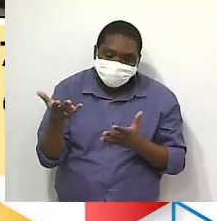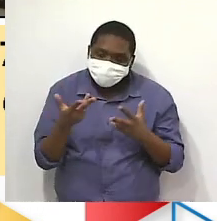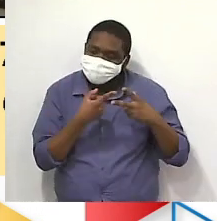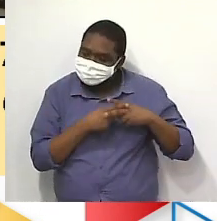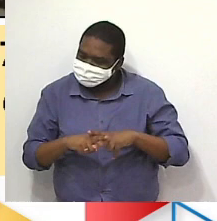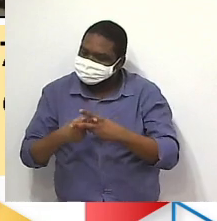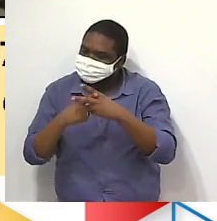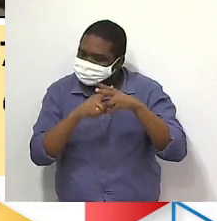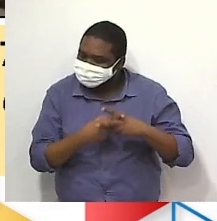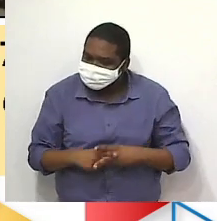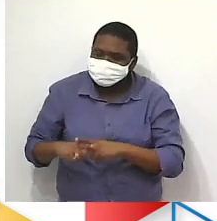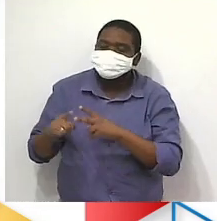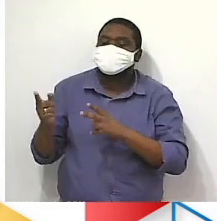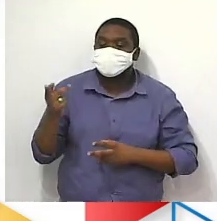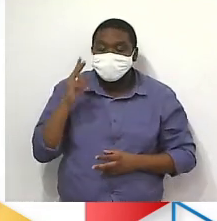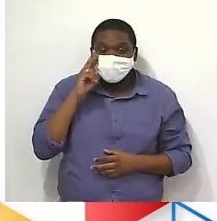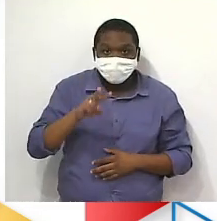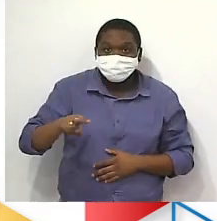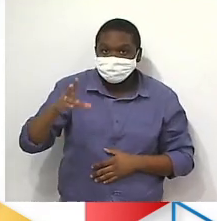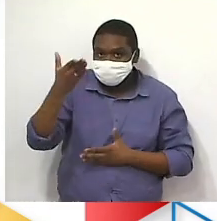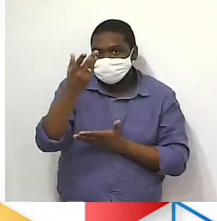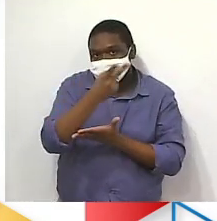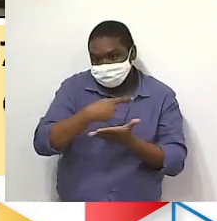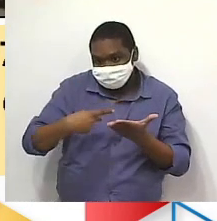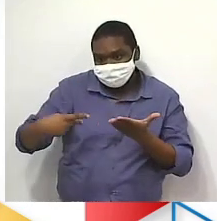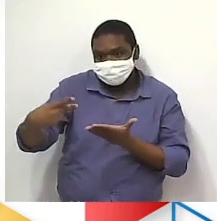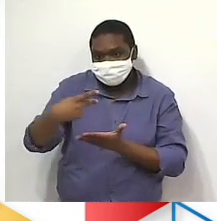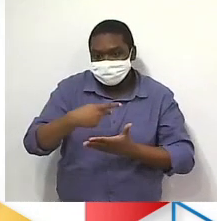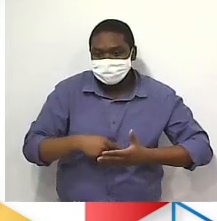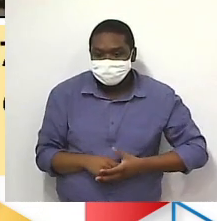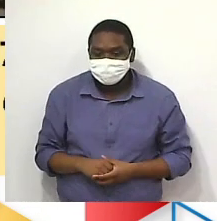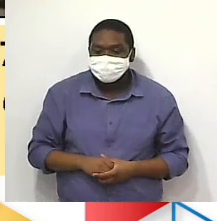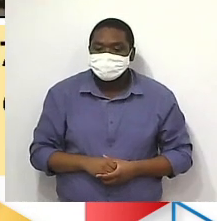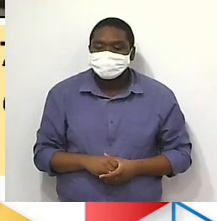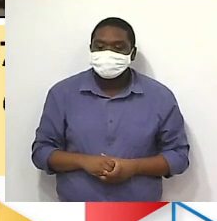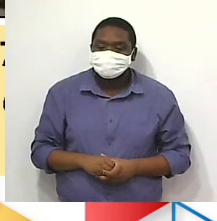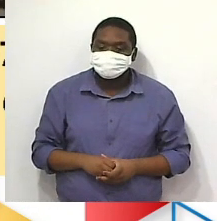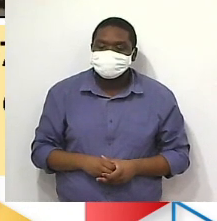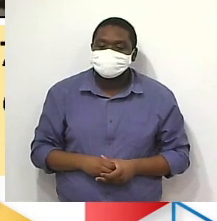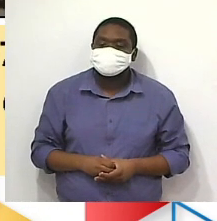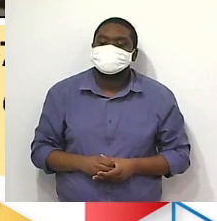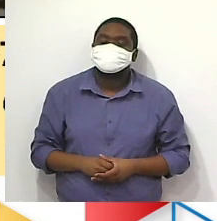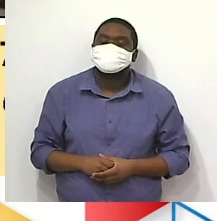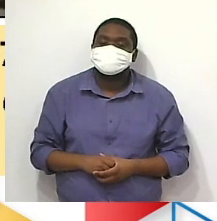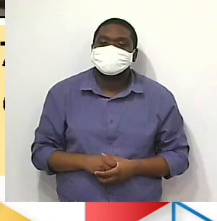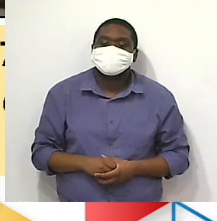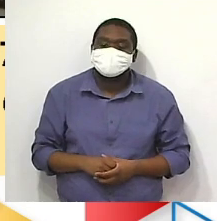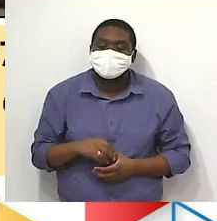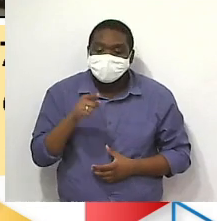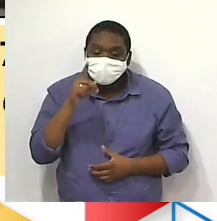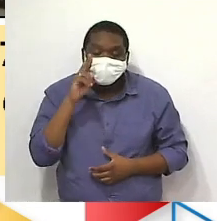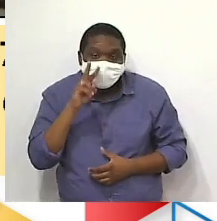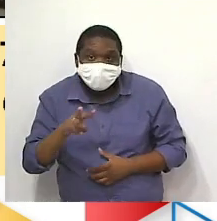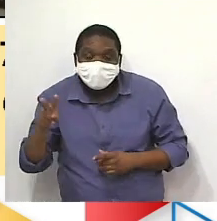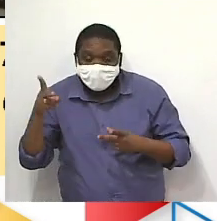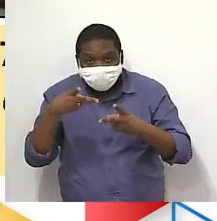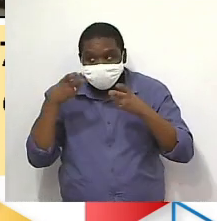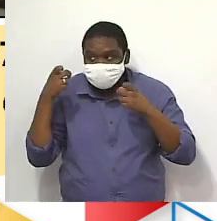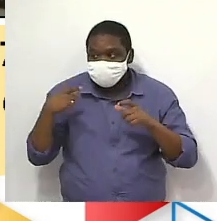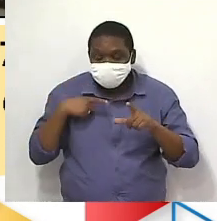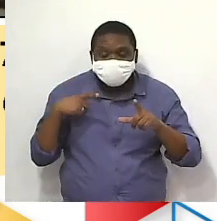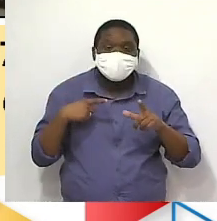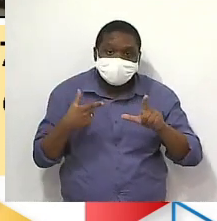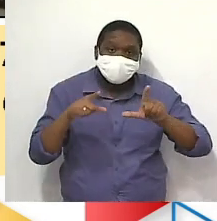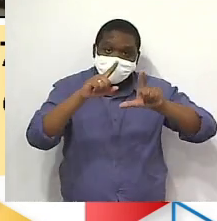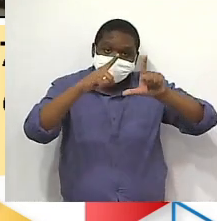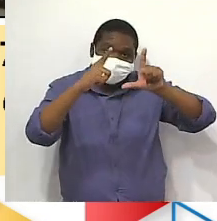que tem triângulo, não. Presta atenção na animação comigo. Olha aí cada um deles que você vai ver, ó, as formas que se cruzam.